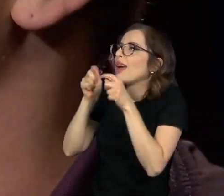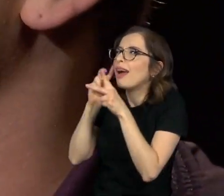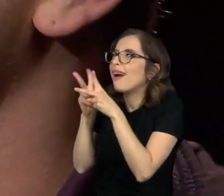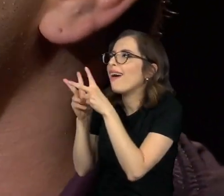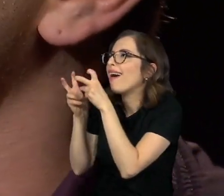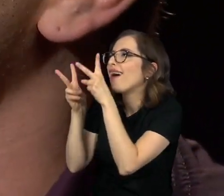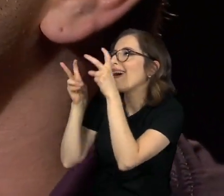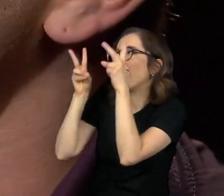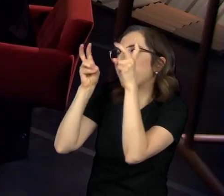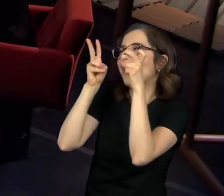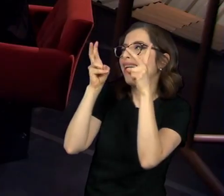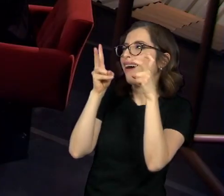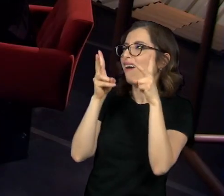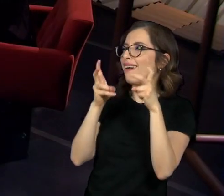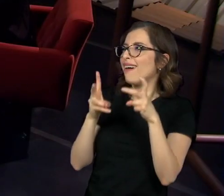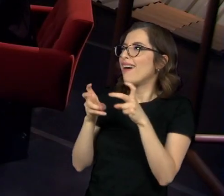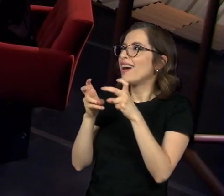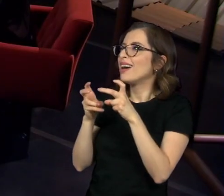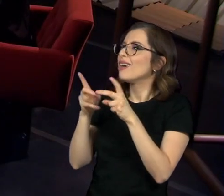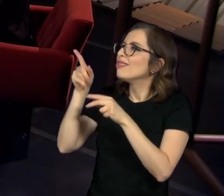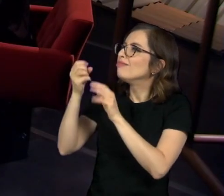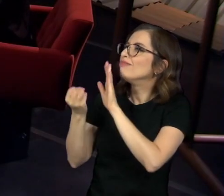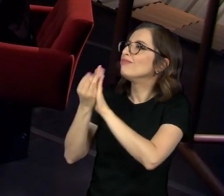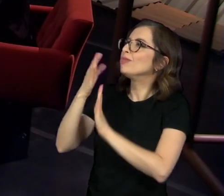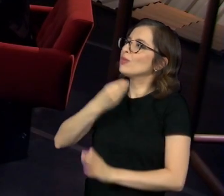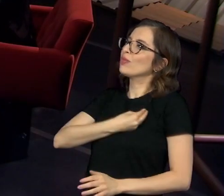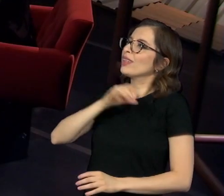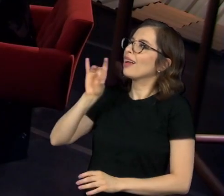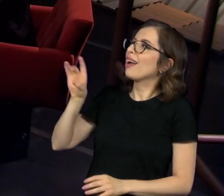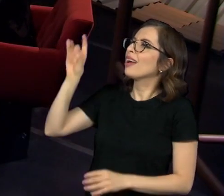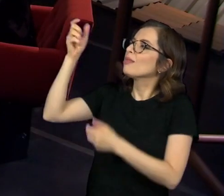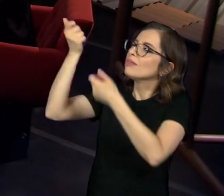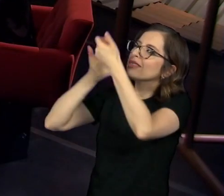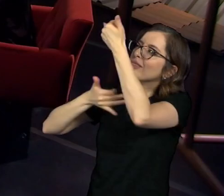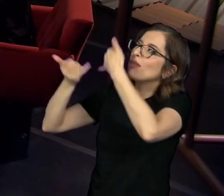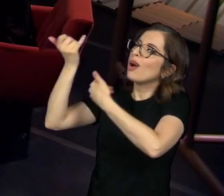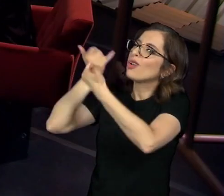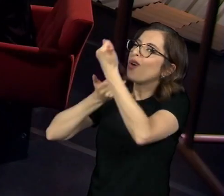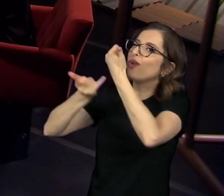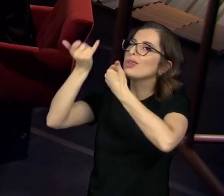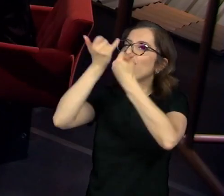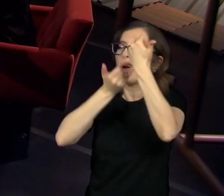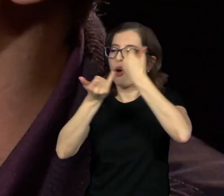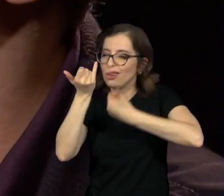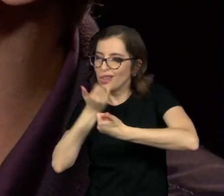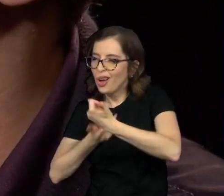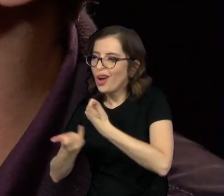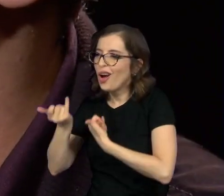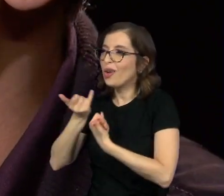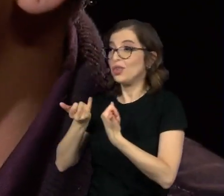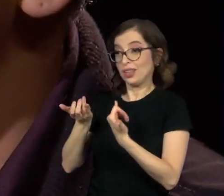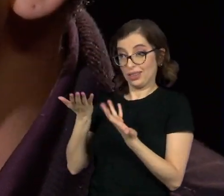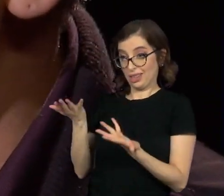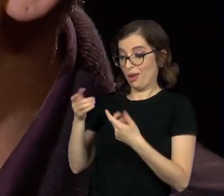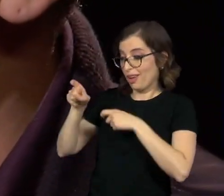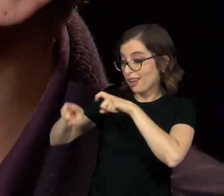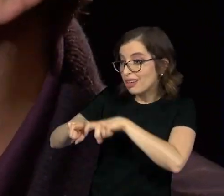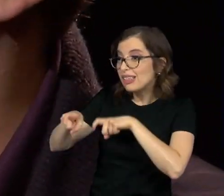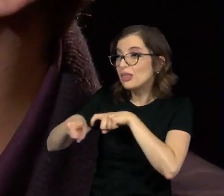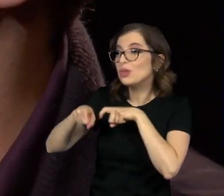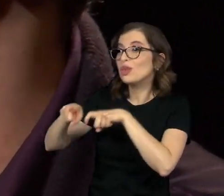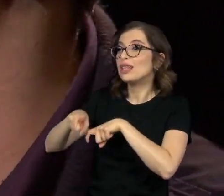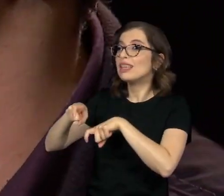podem explicar este país. Então, chegar no campo, você vê a modernidade e